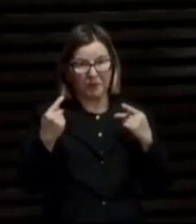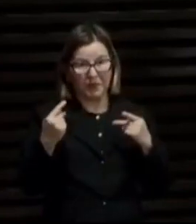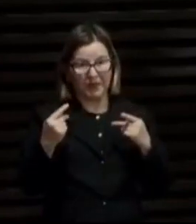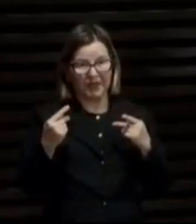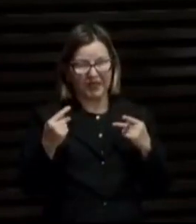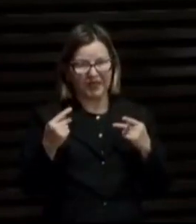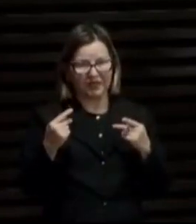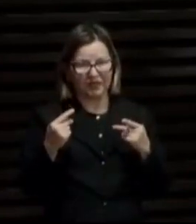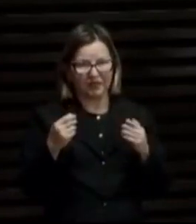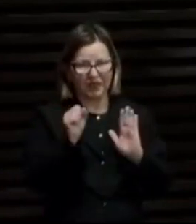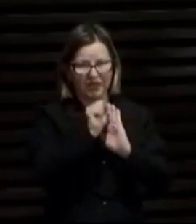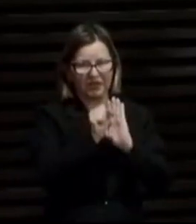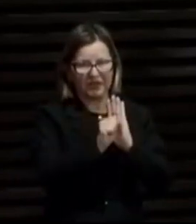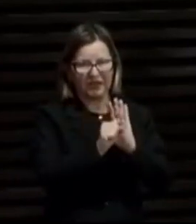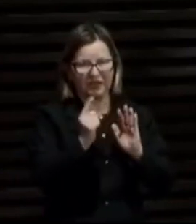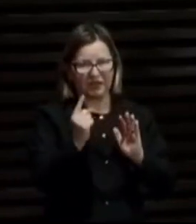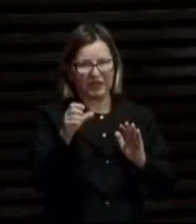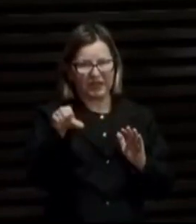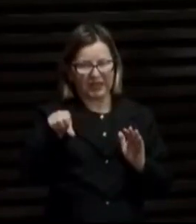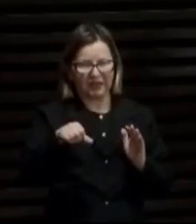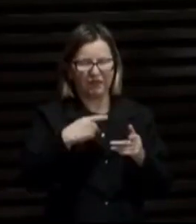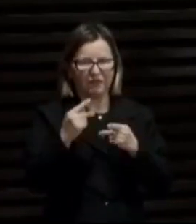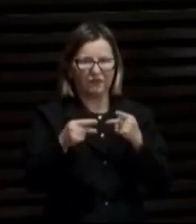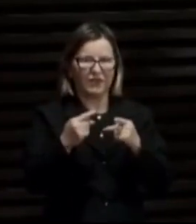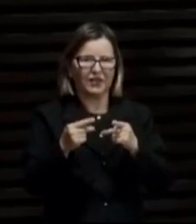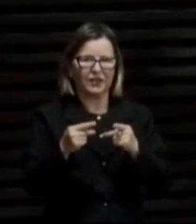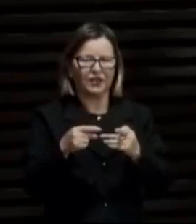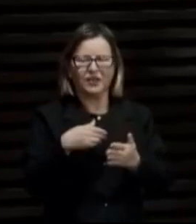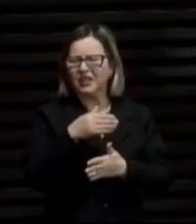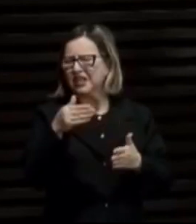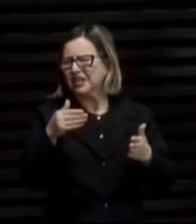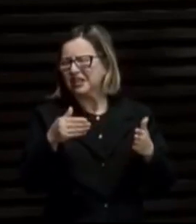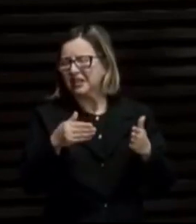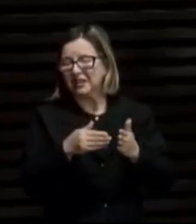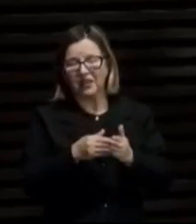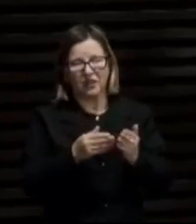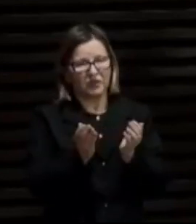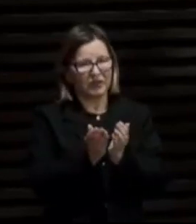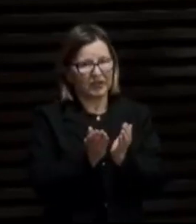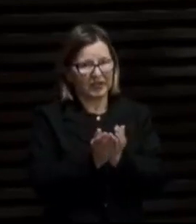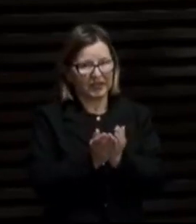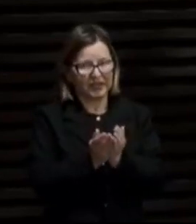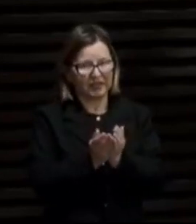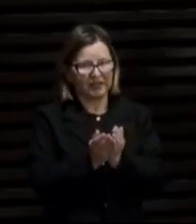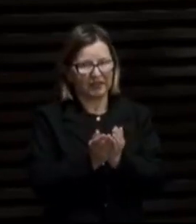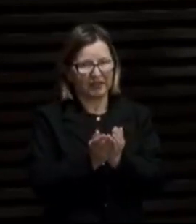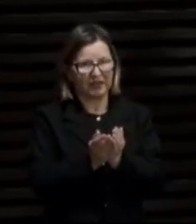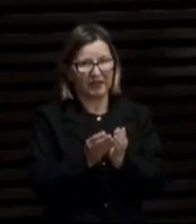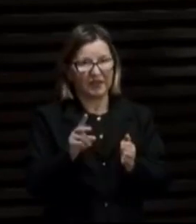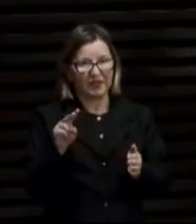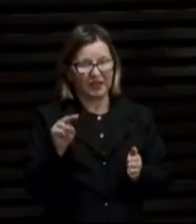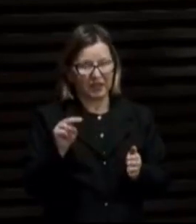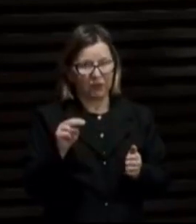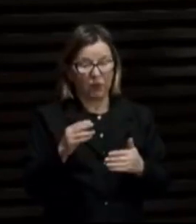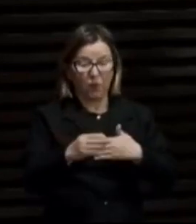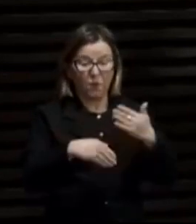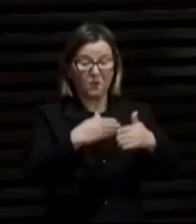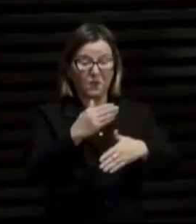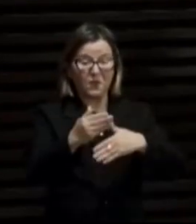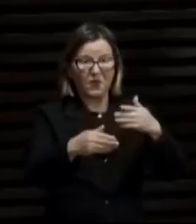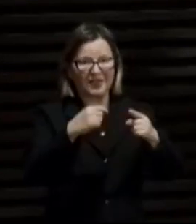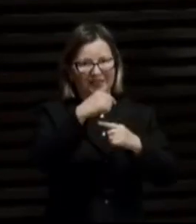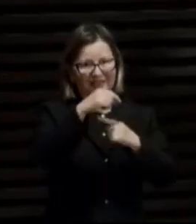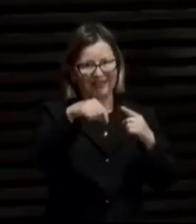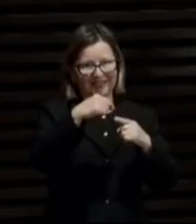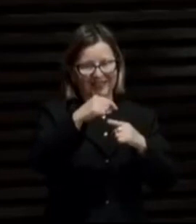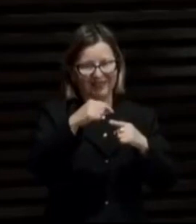todos os crentes estão na mesma condição de santificação, de santidade ou santificação, mas a sua